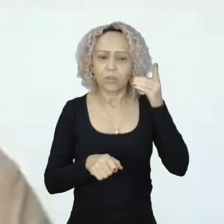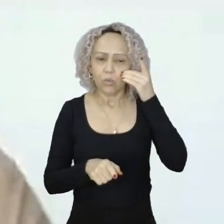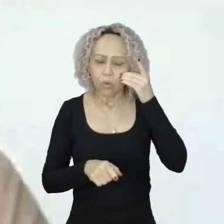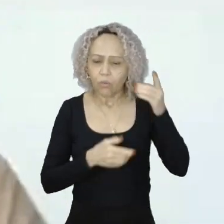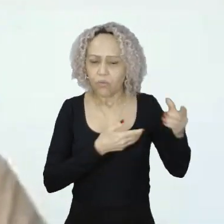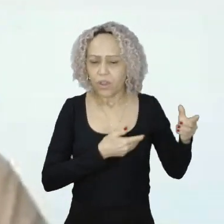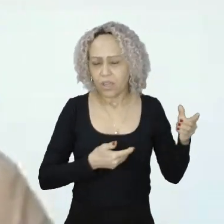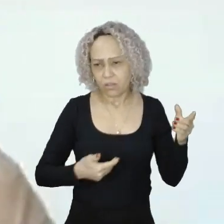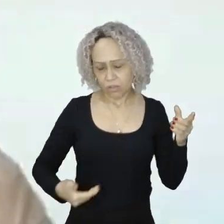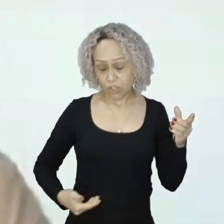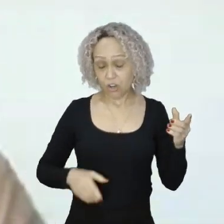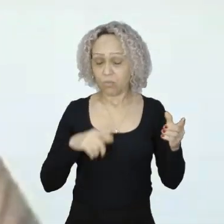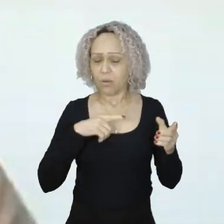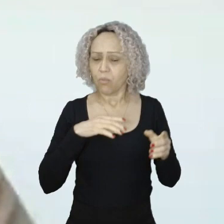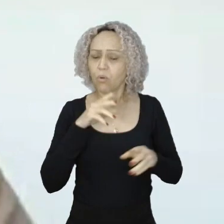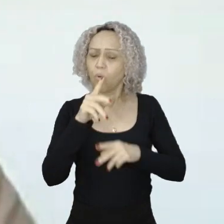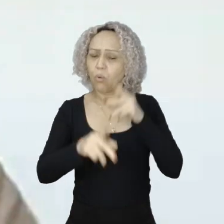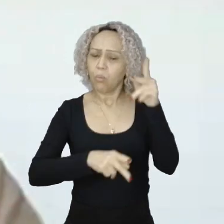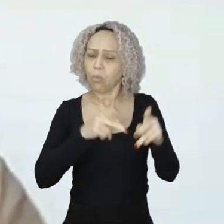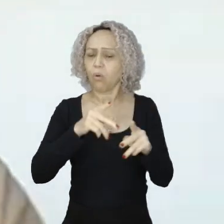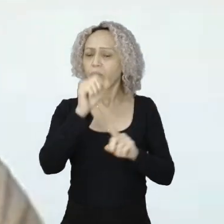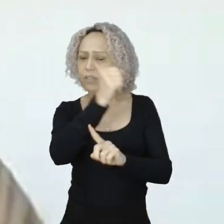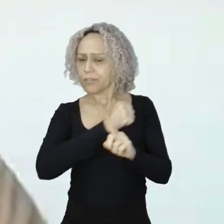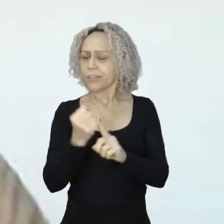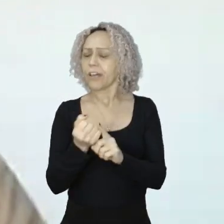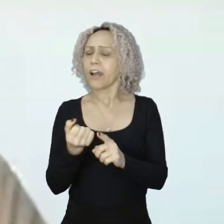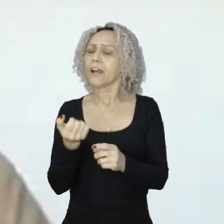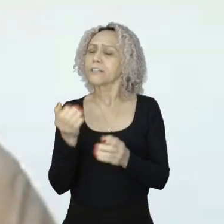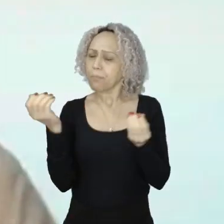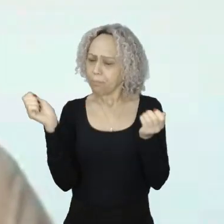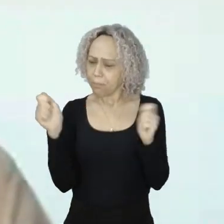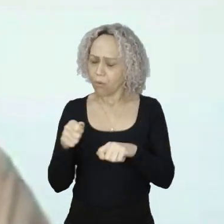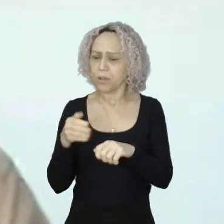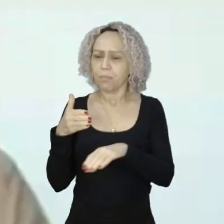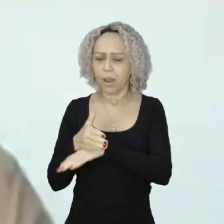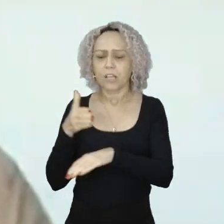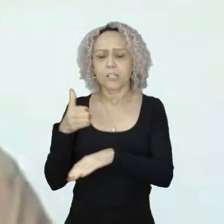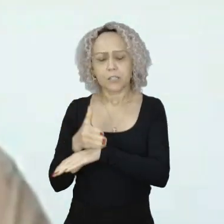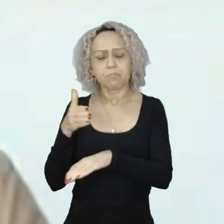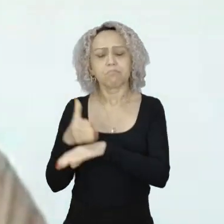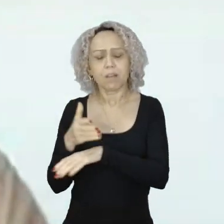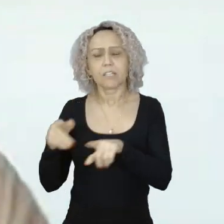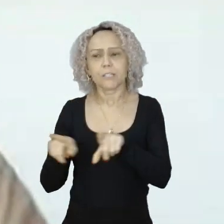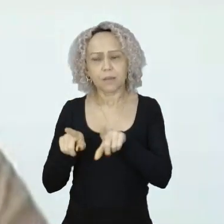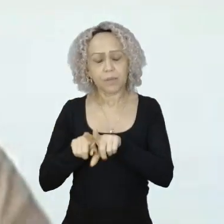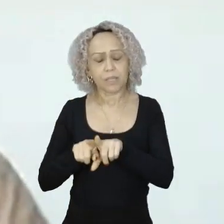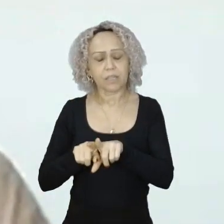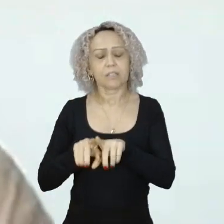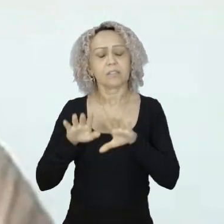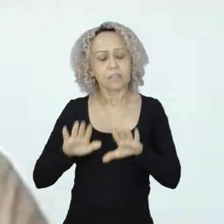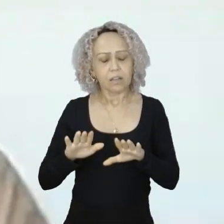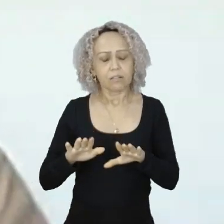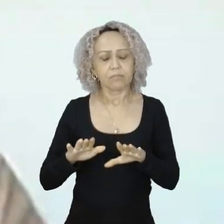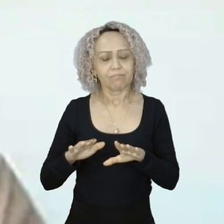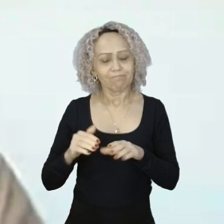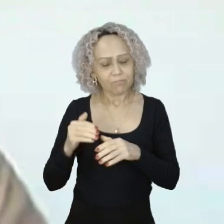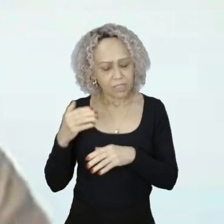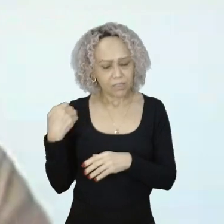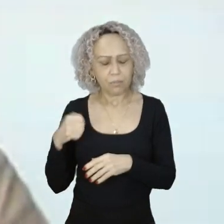plebiscitos, referendo, consultas públicas, né? Enfim, para que a gente possa avançar muito mais. É